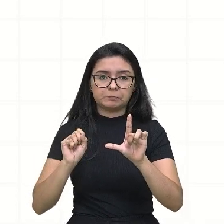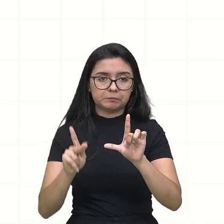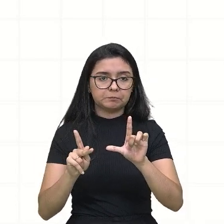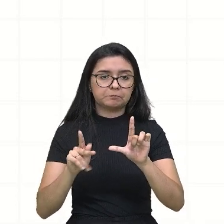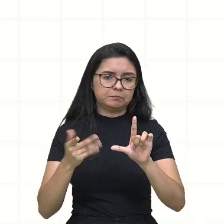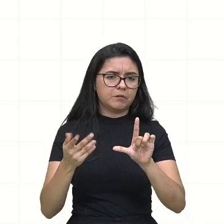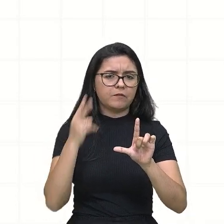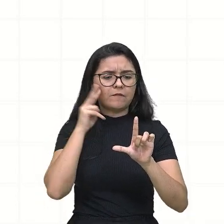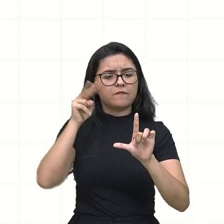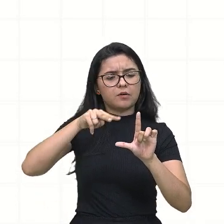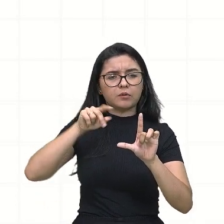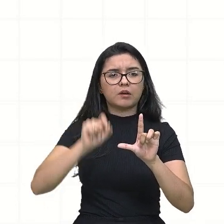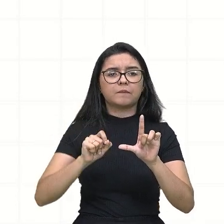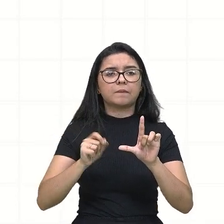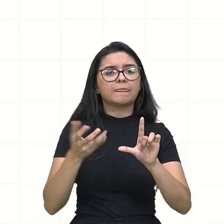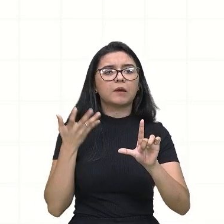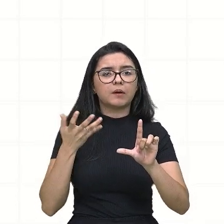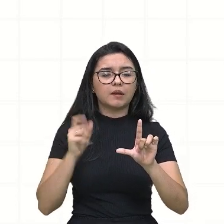vai olhar e vai dizer, olha,